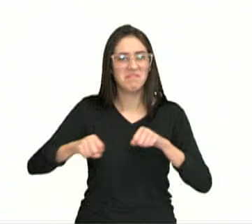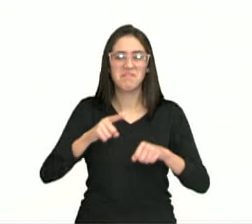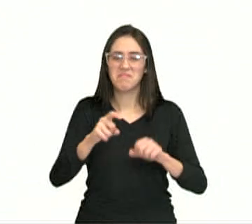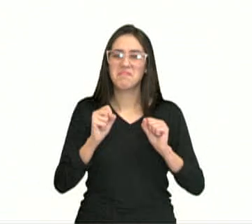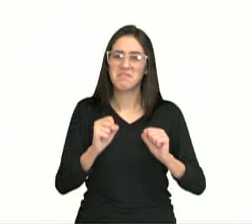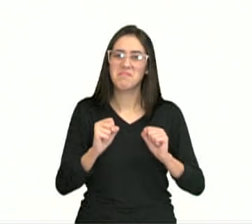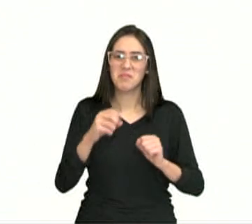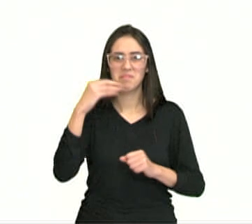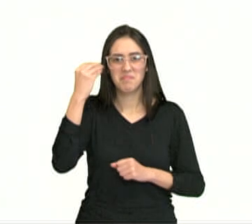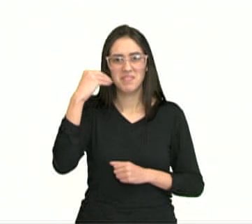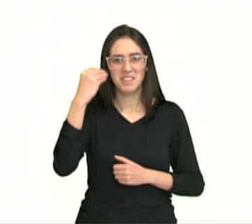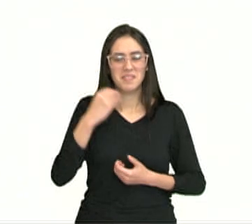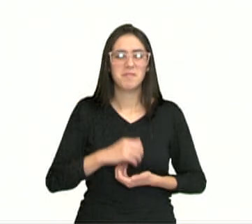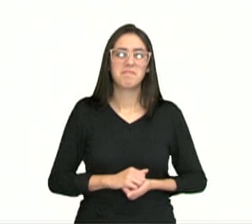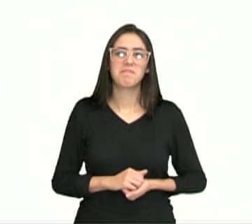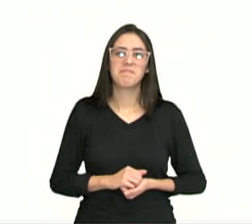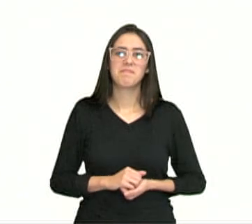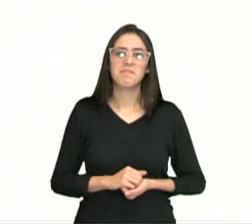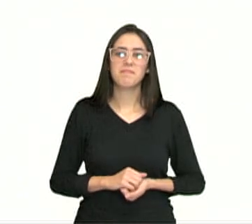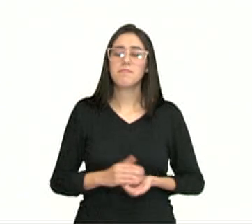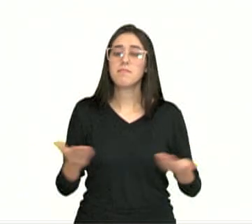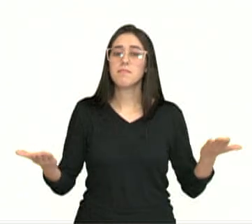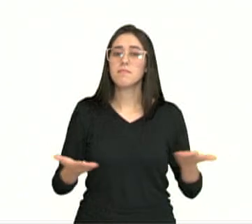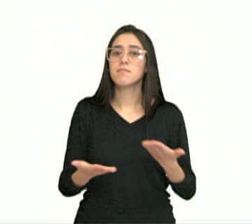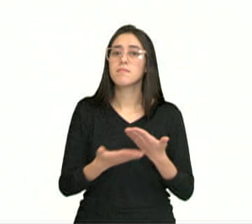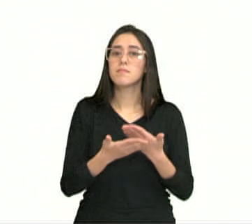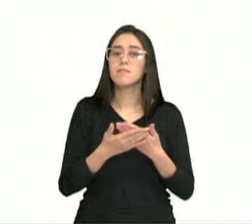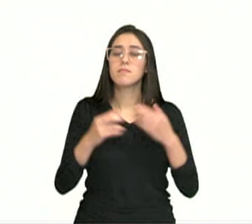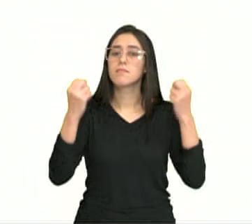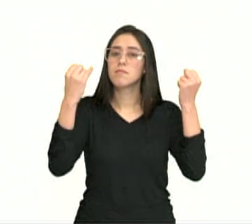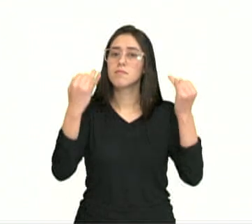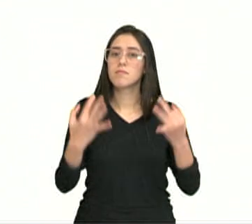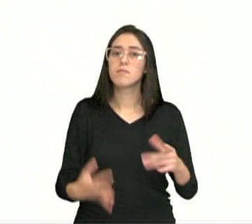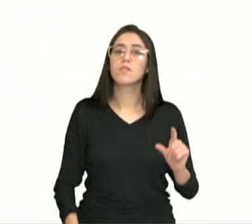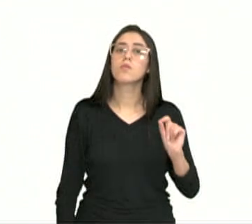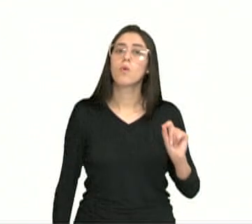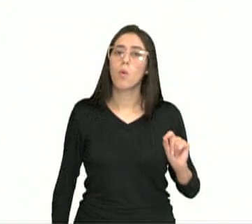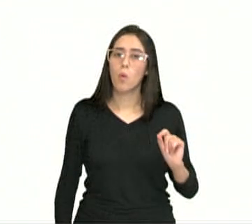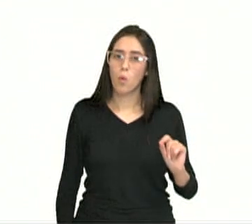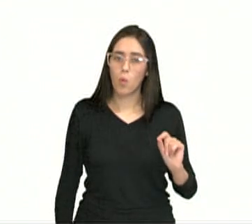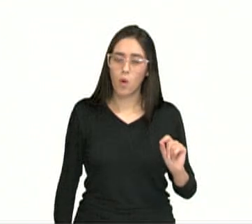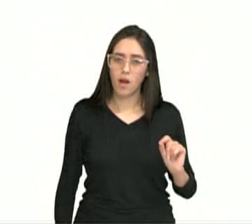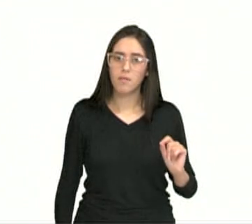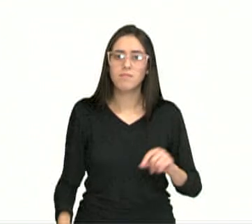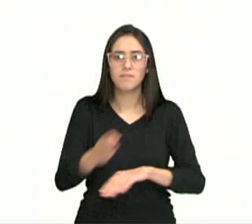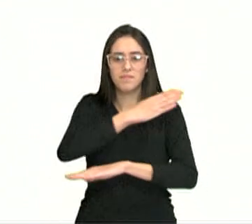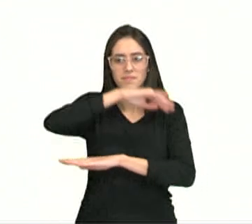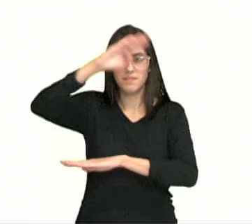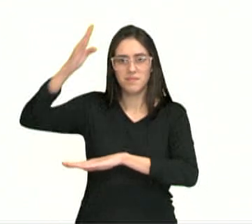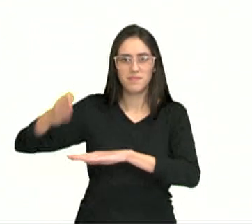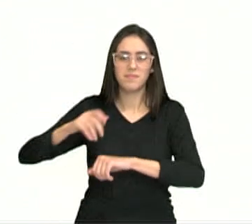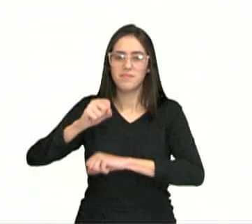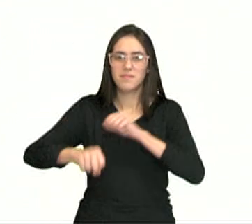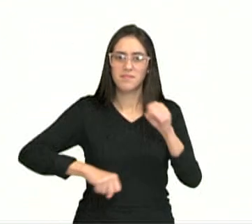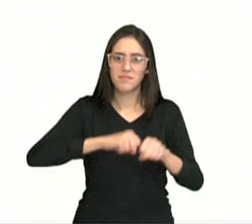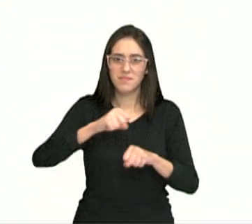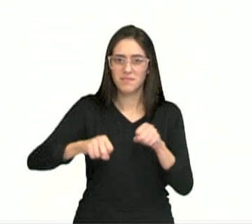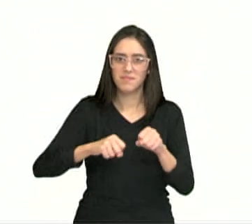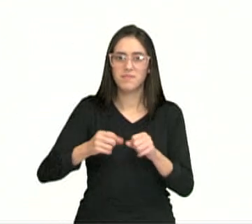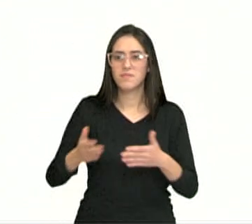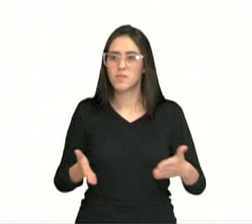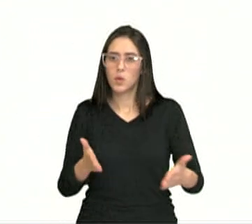percorrer de bicicleta. O que nós estudamos na aula de hoje, então? O mountain bike, que é a variação do ciclismo de